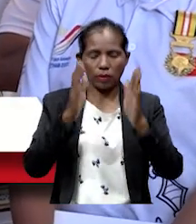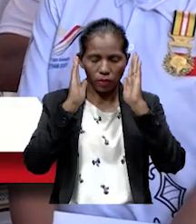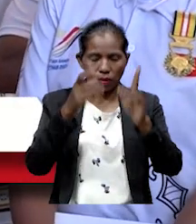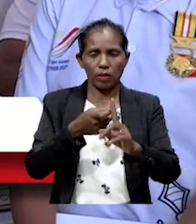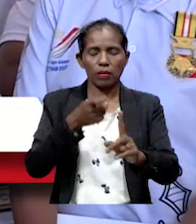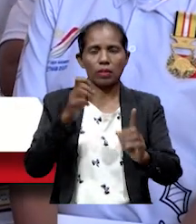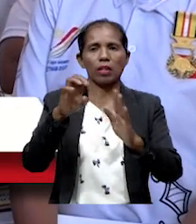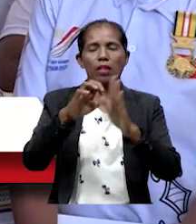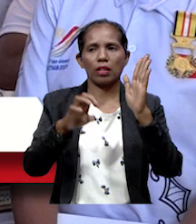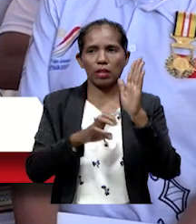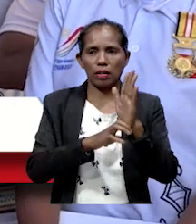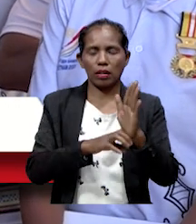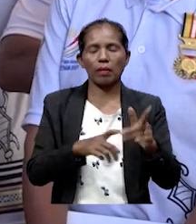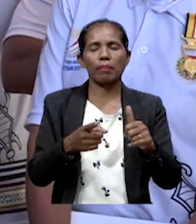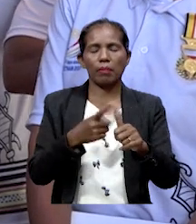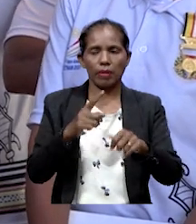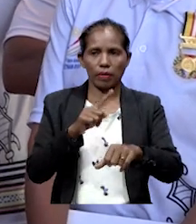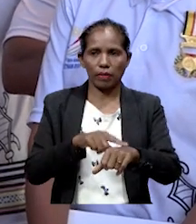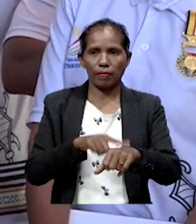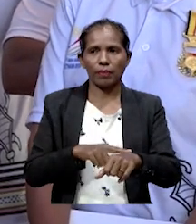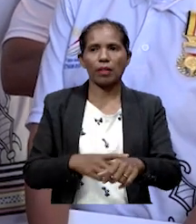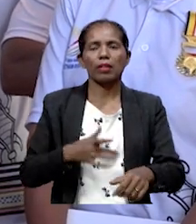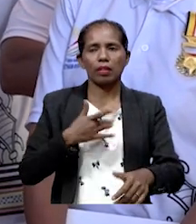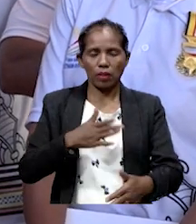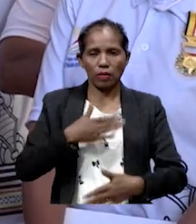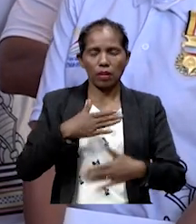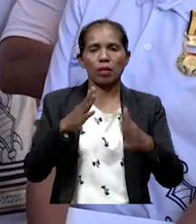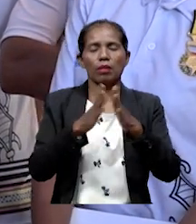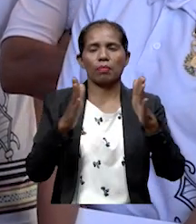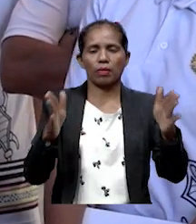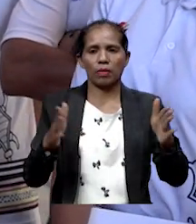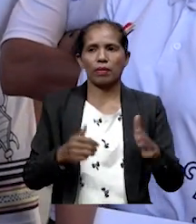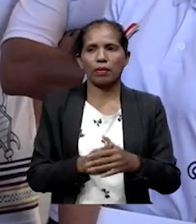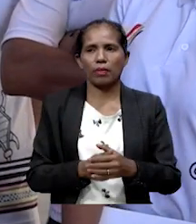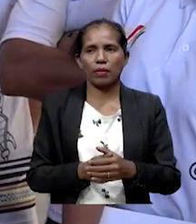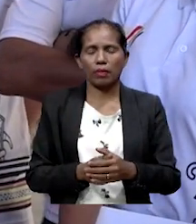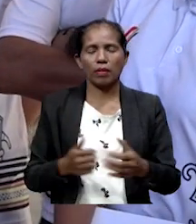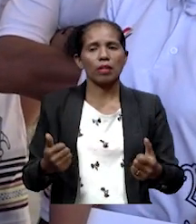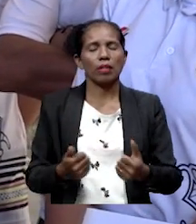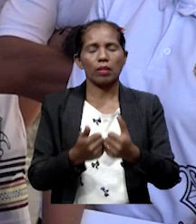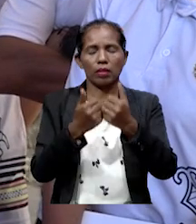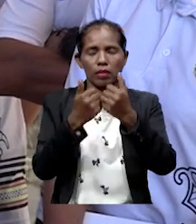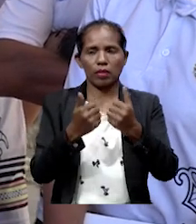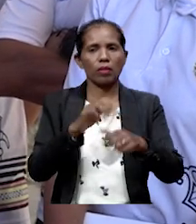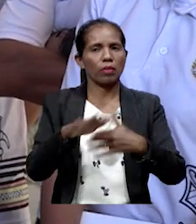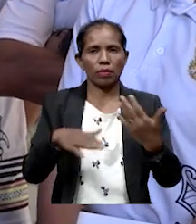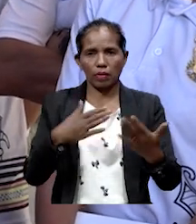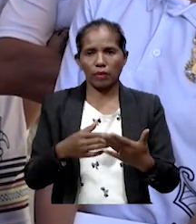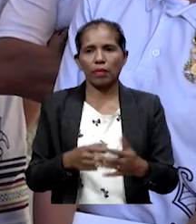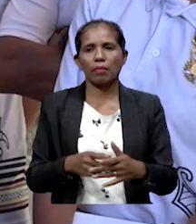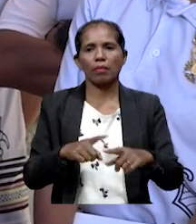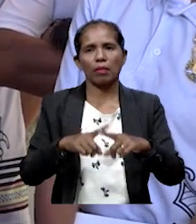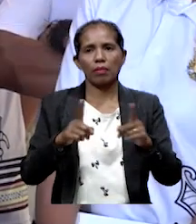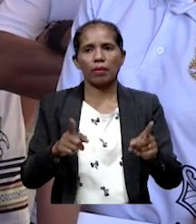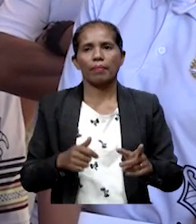reconhecimento do Estado, hoje pela primeira vez. Nesse orgulho, vou ter que agente de esporte de Saroto, nós vamos comitê olímpico, mas